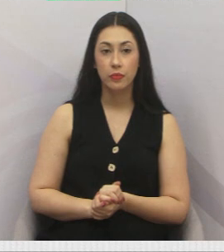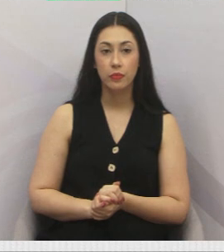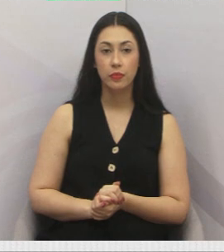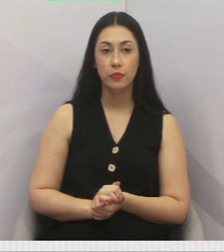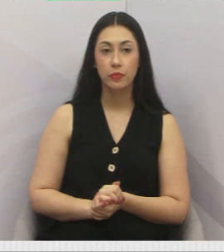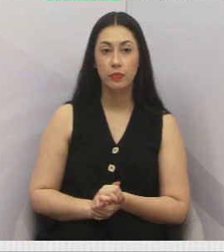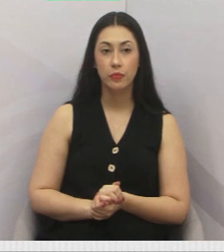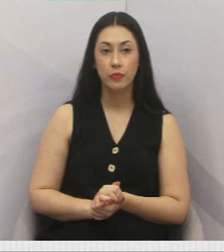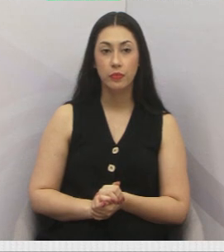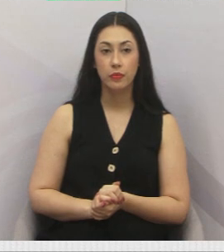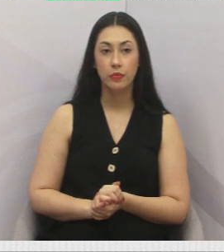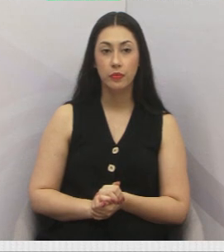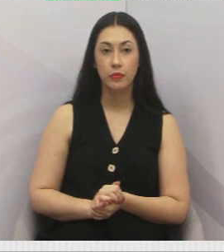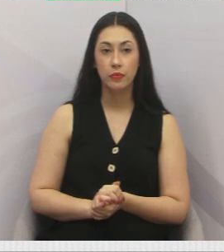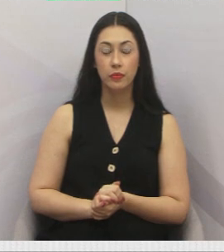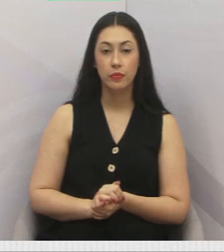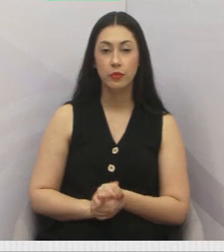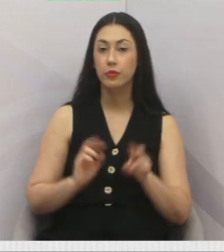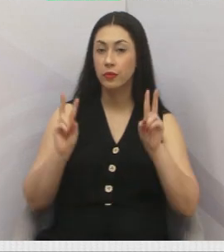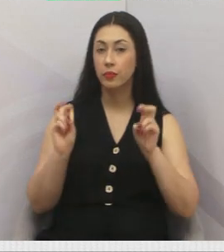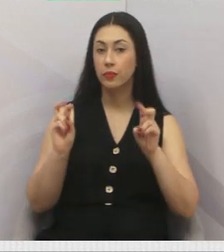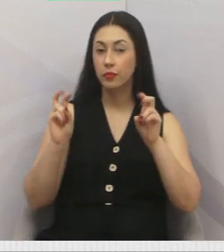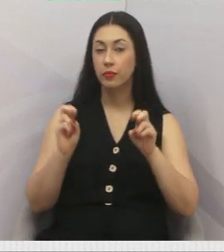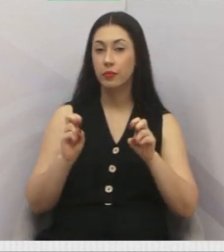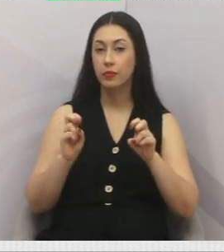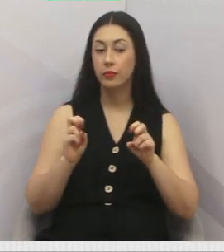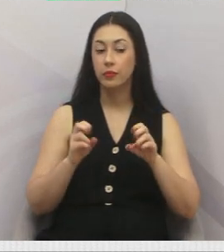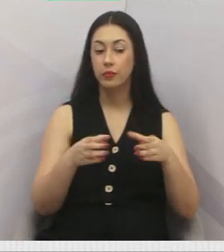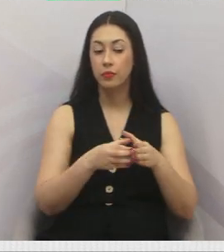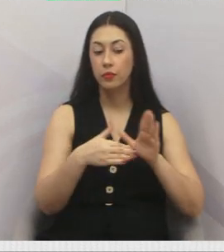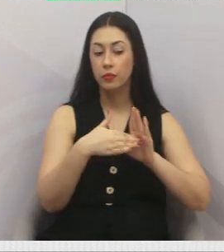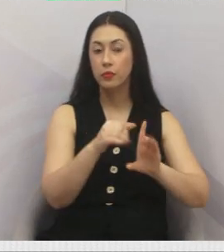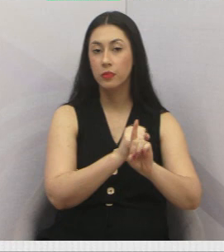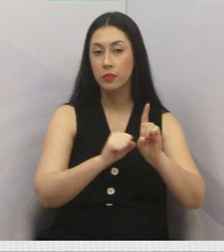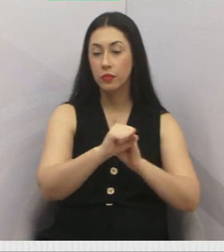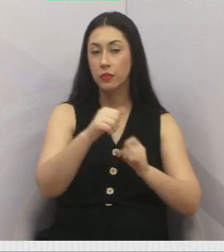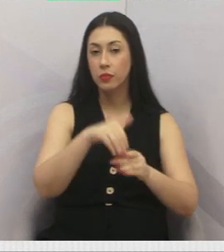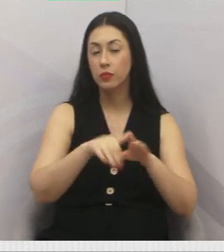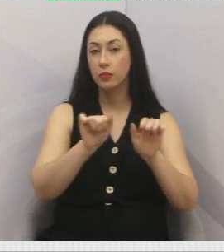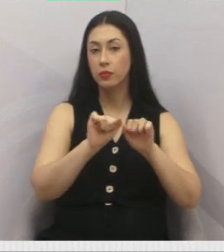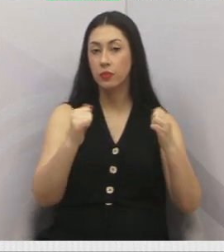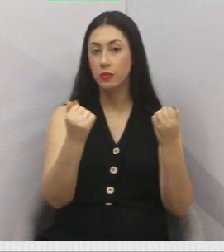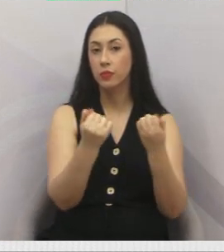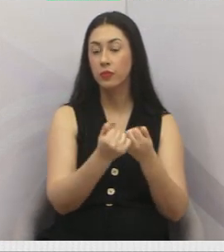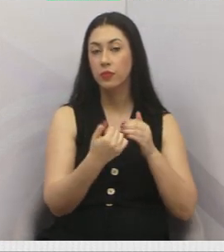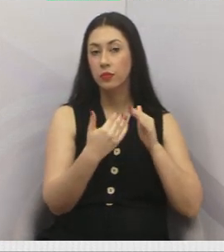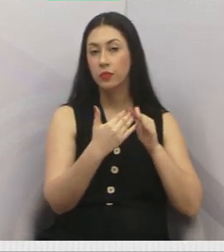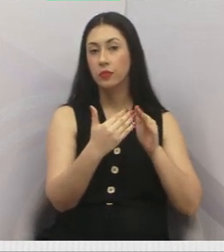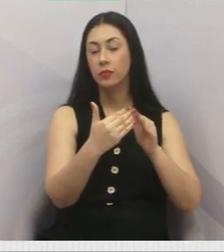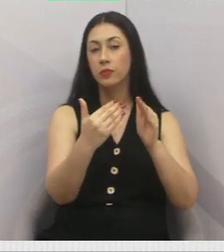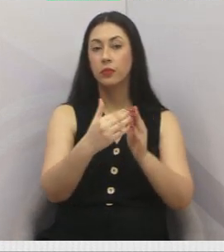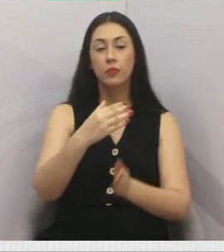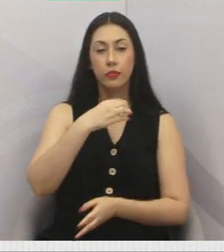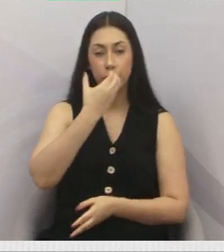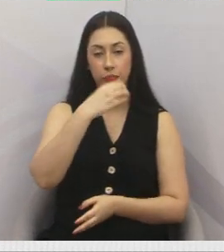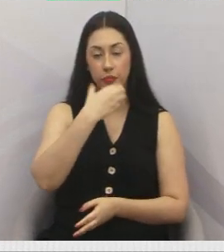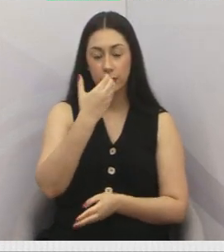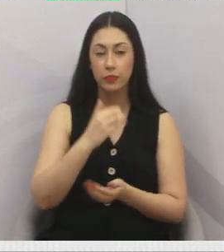Próximo voto. Segmento movimentos populares, um voto para a Associação dos Moradores de Jardim Paraíso e Jardim